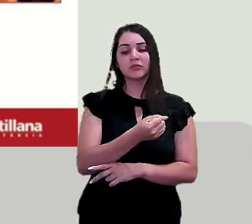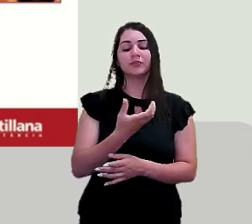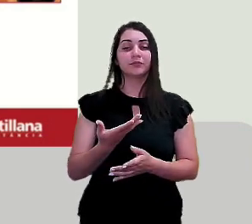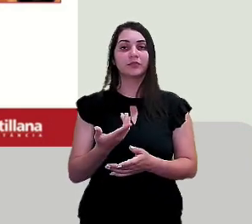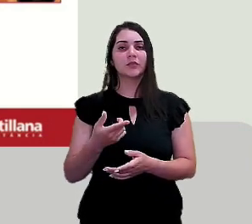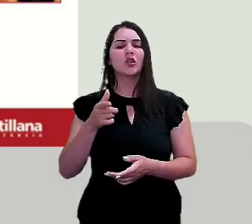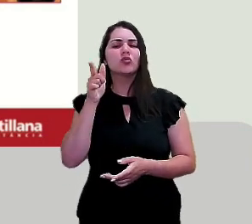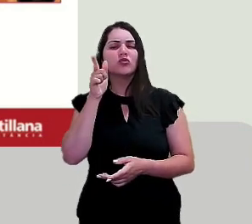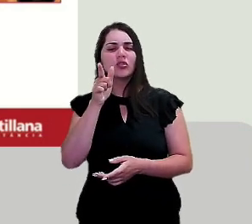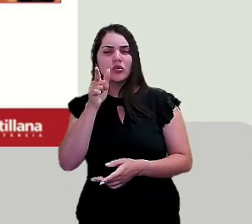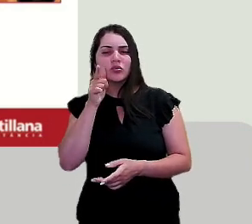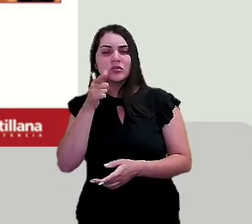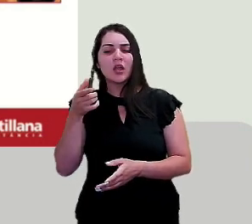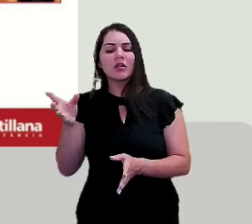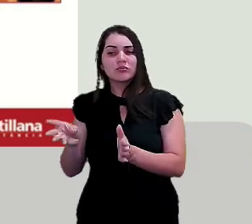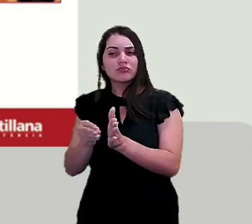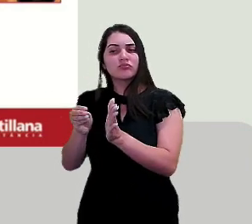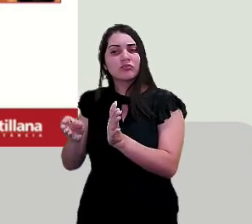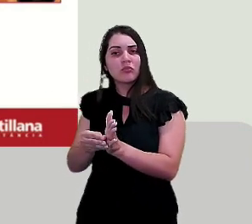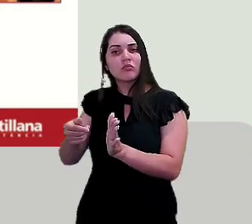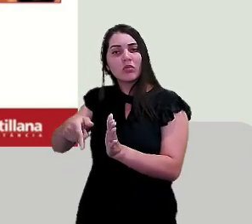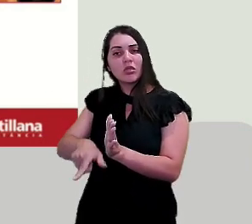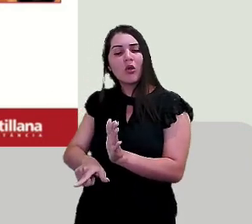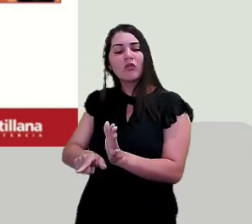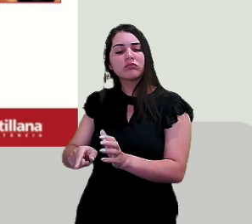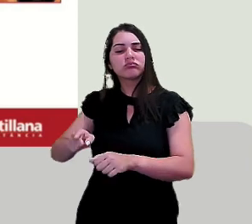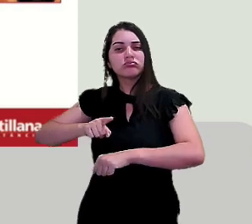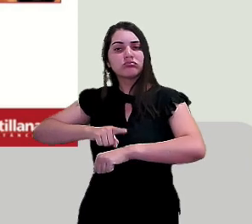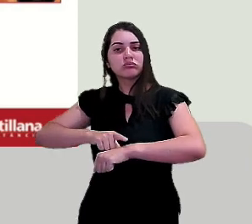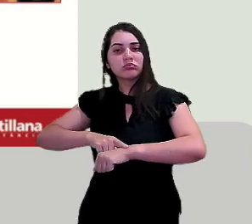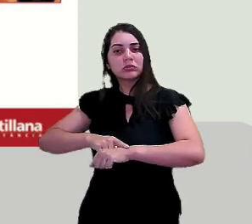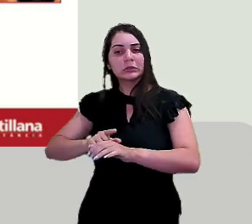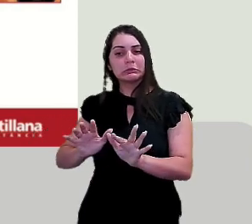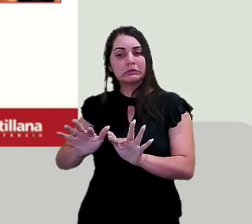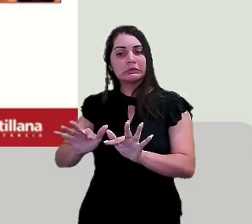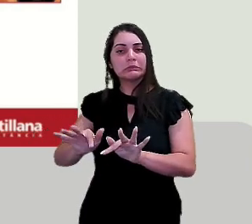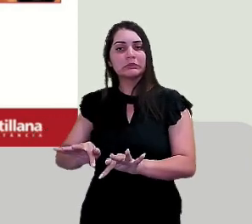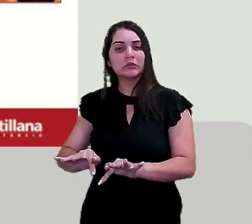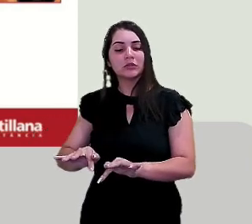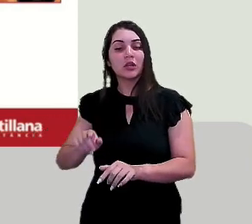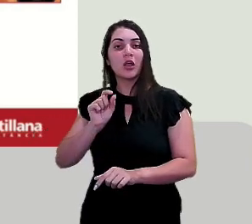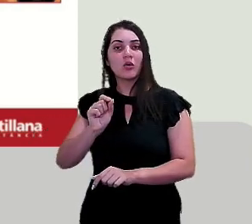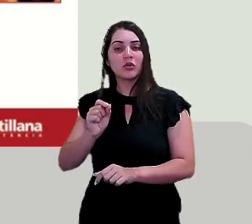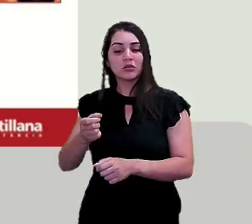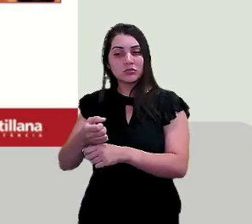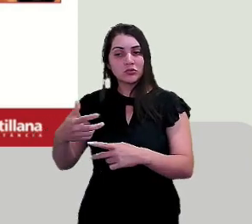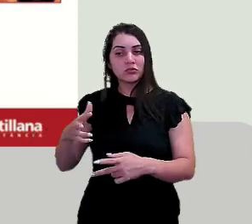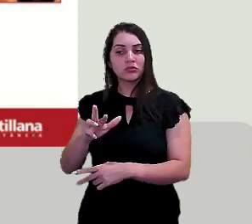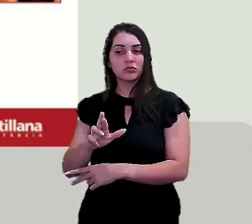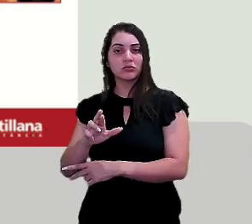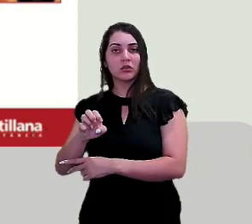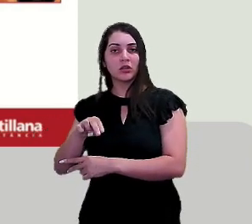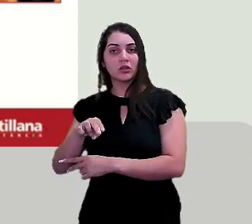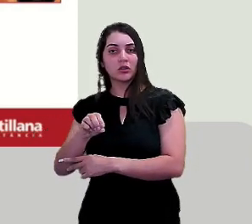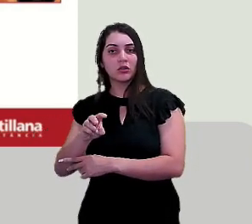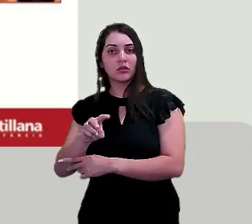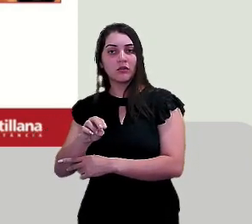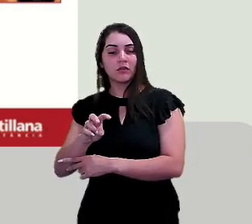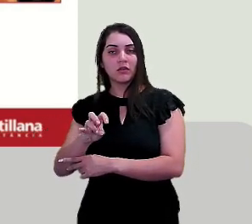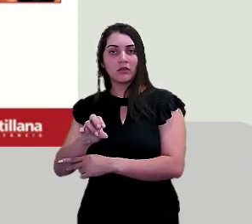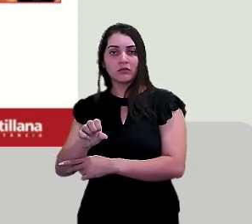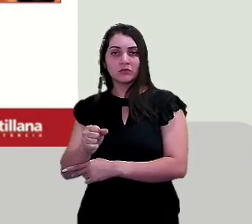prazo relativamente curto, que são os recursos renováveis. Tá bom? Então a natureza ela tem esse poder